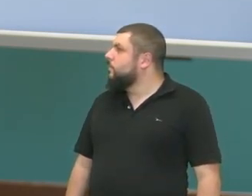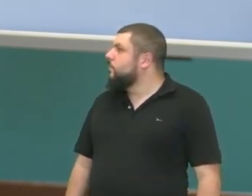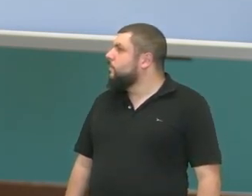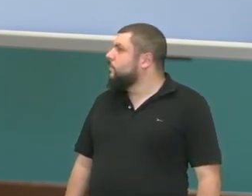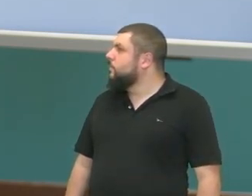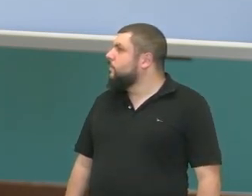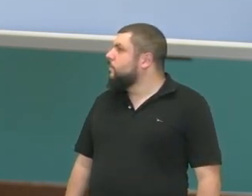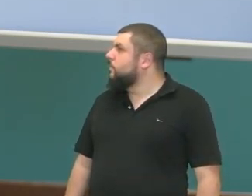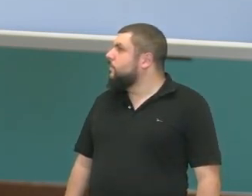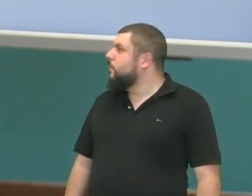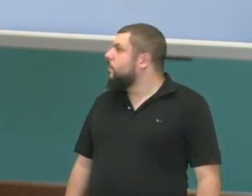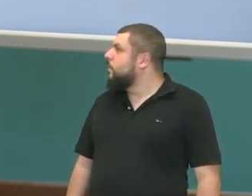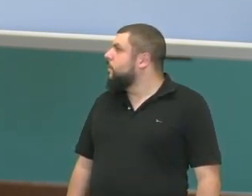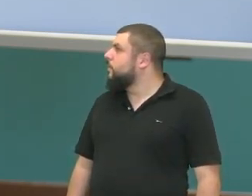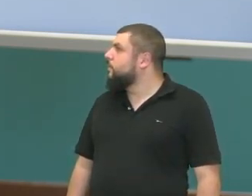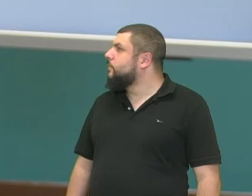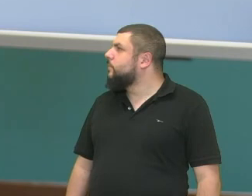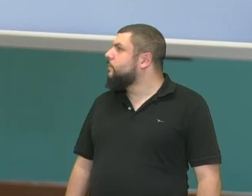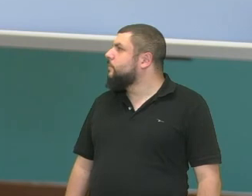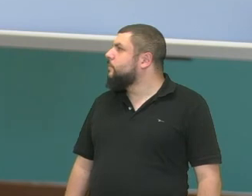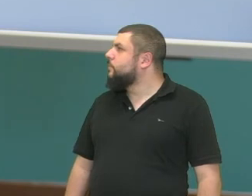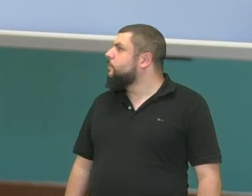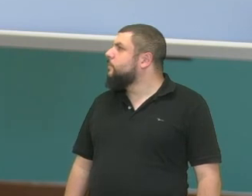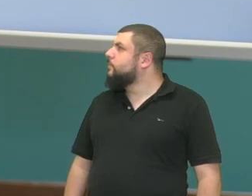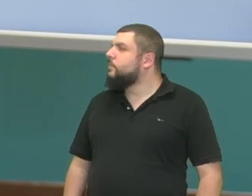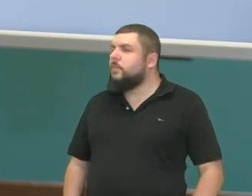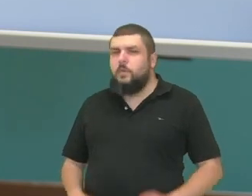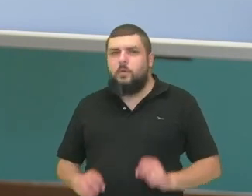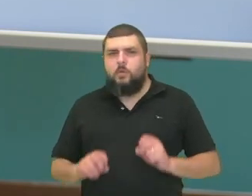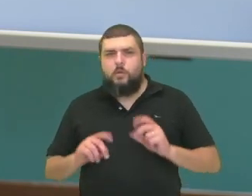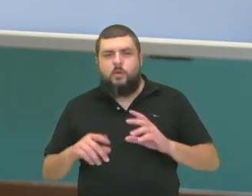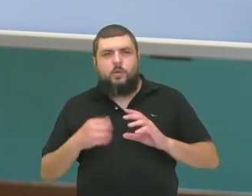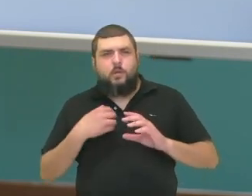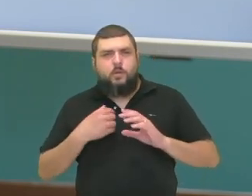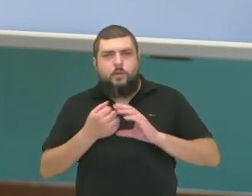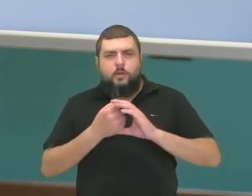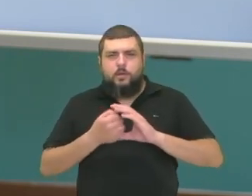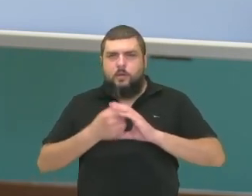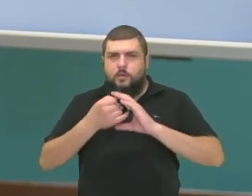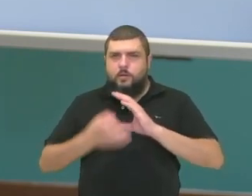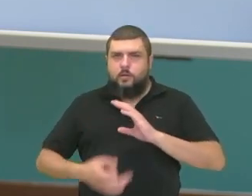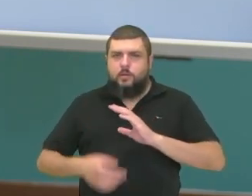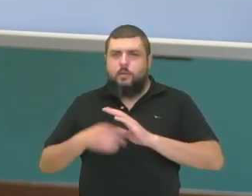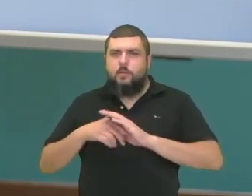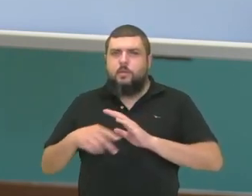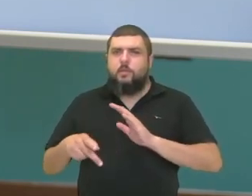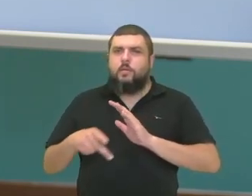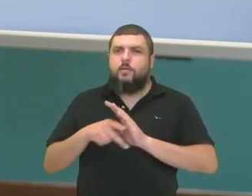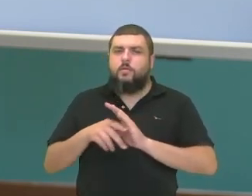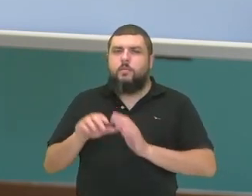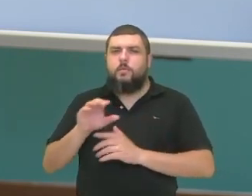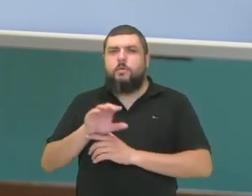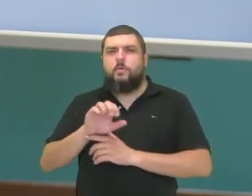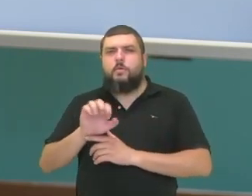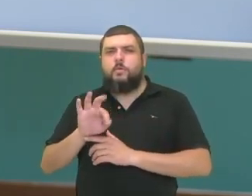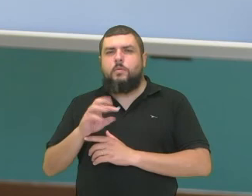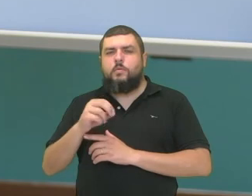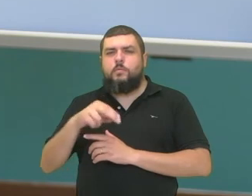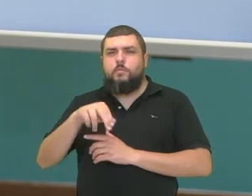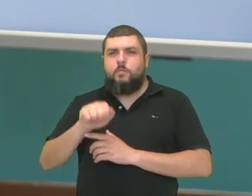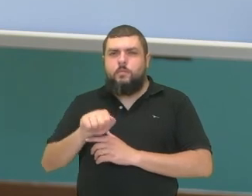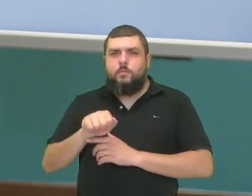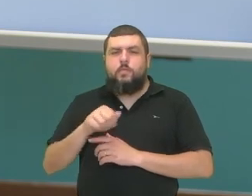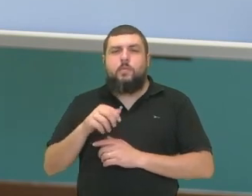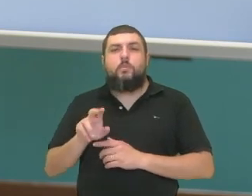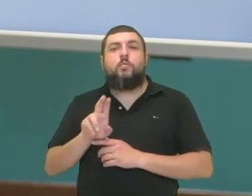Aqui nós temos caracterizado uma função química cetona e o nome desta cetona